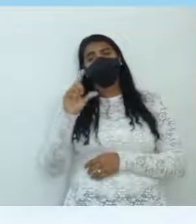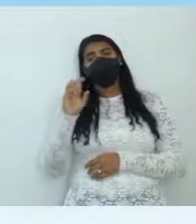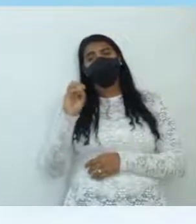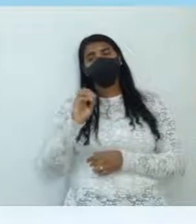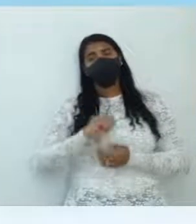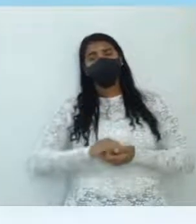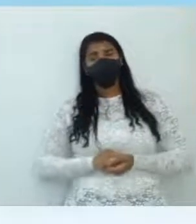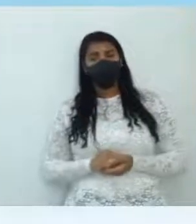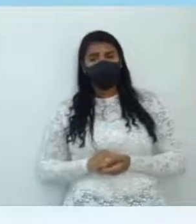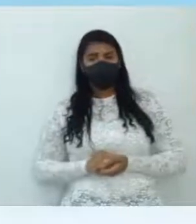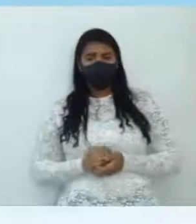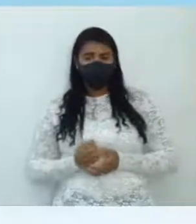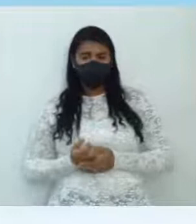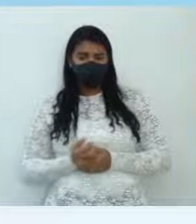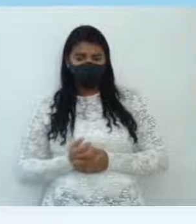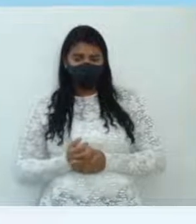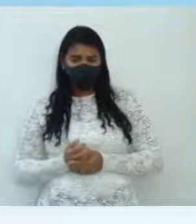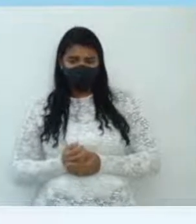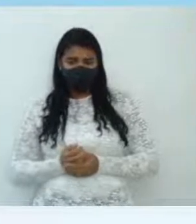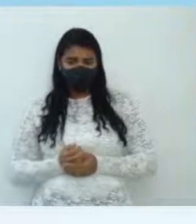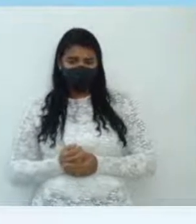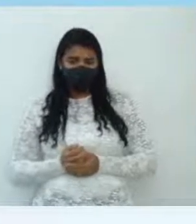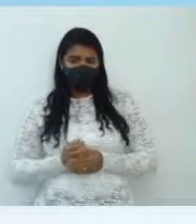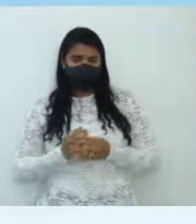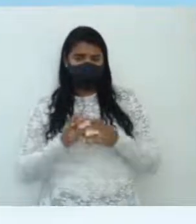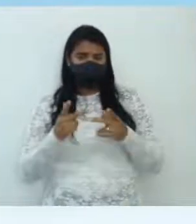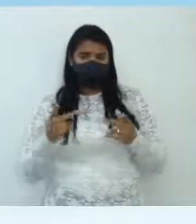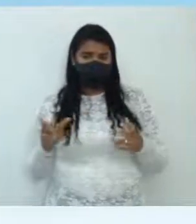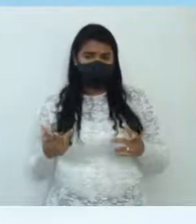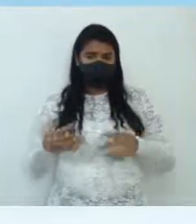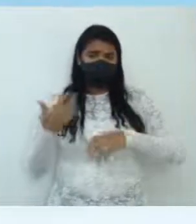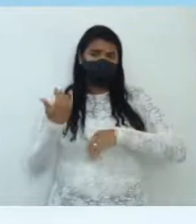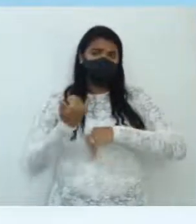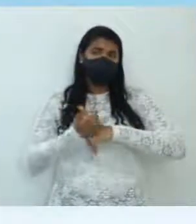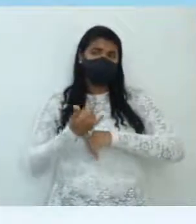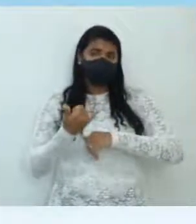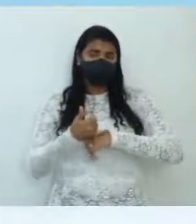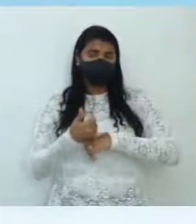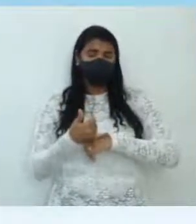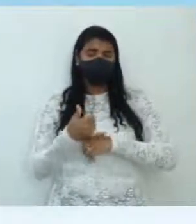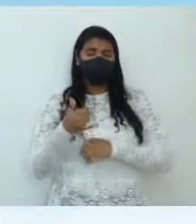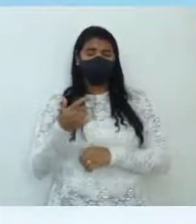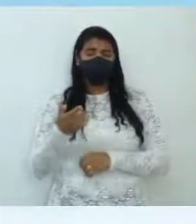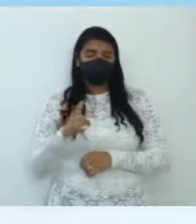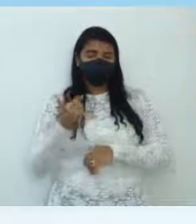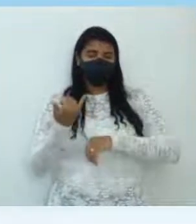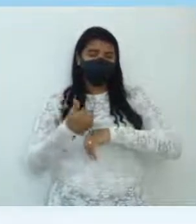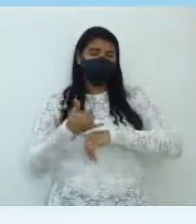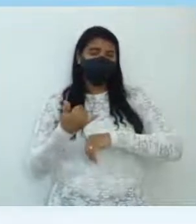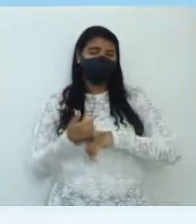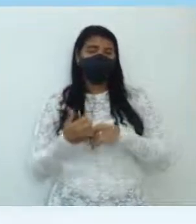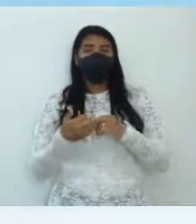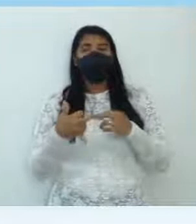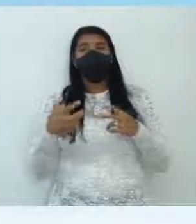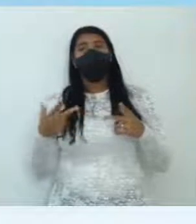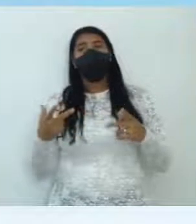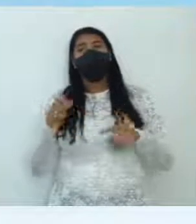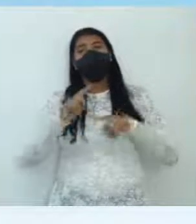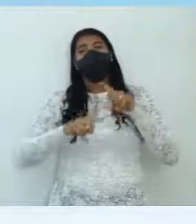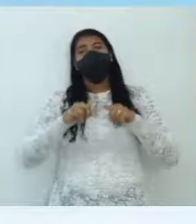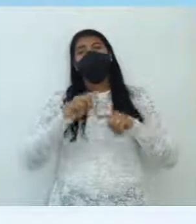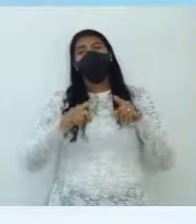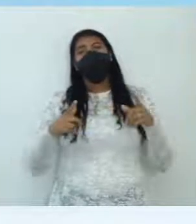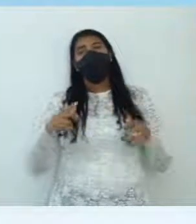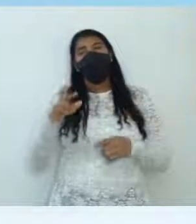lucrativo, pois tantos minérios que são metálicos e não metálicos, são diversos produtos que estão sendo